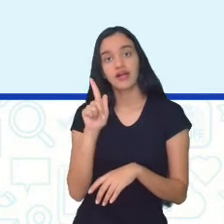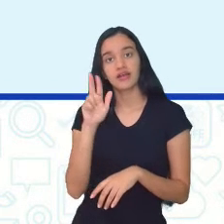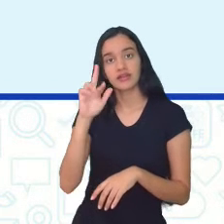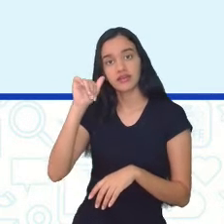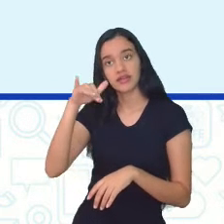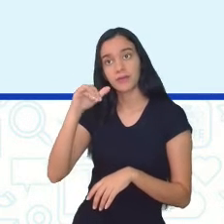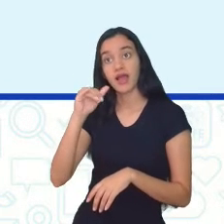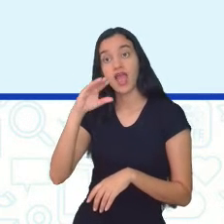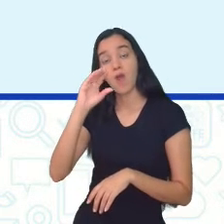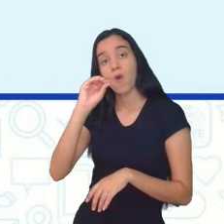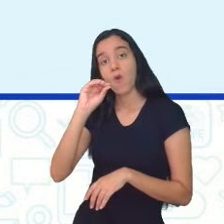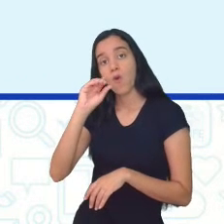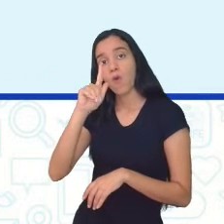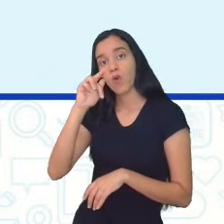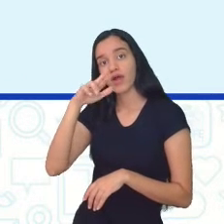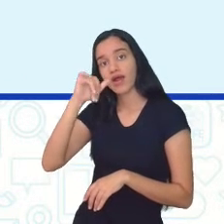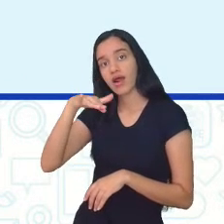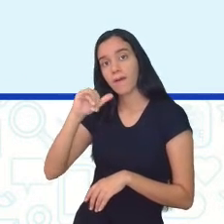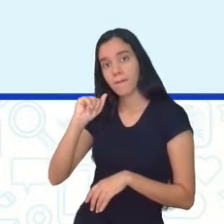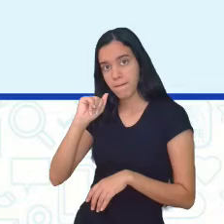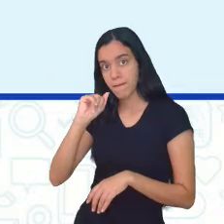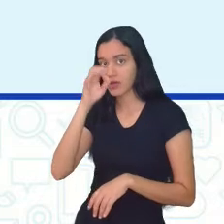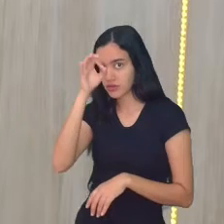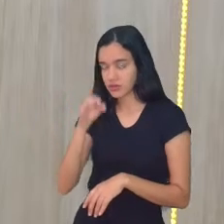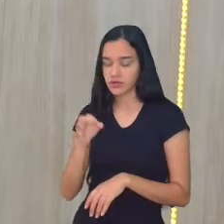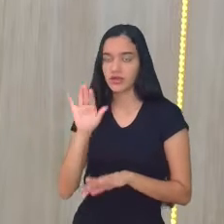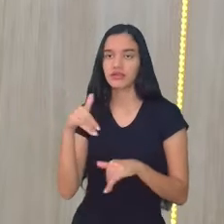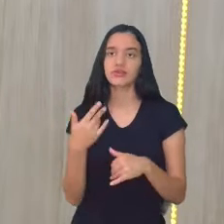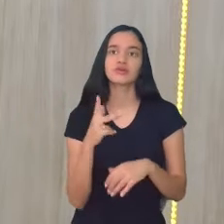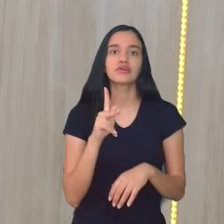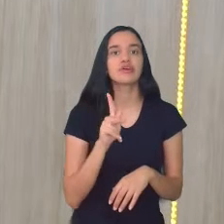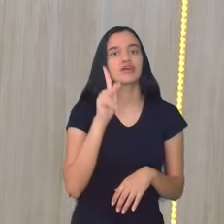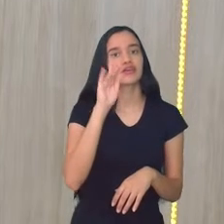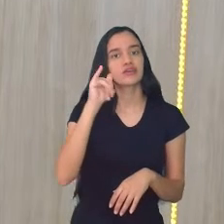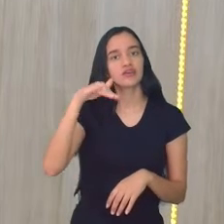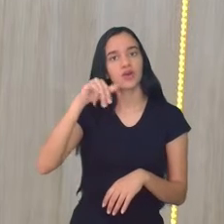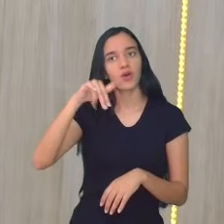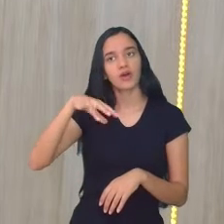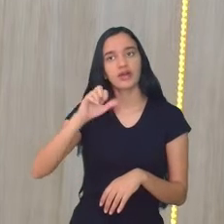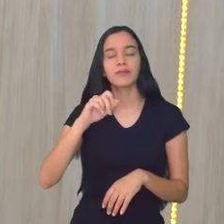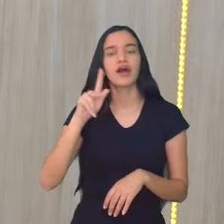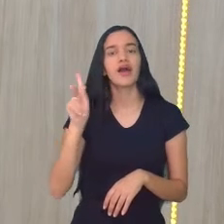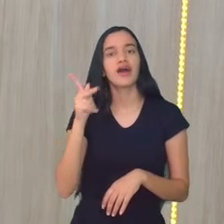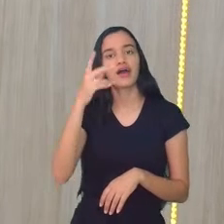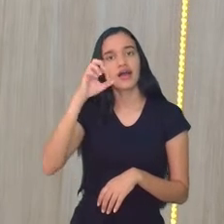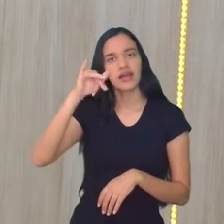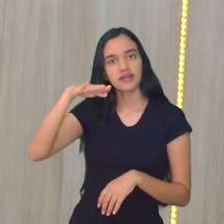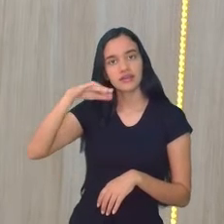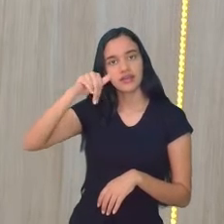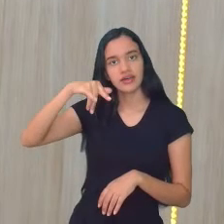o grama, tá, gente? É quilograma, hectagrama,